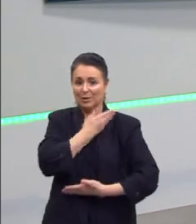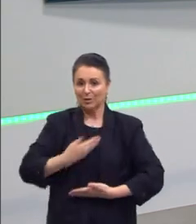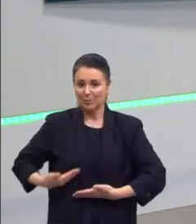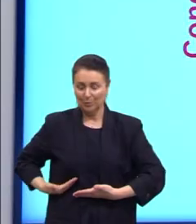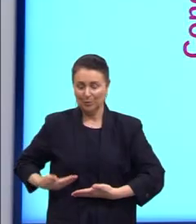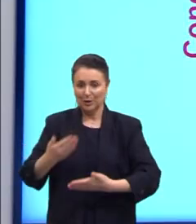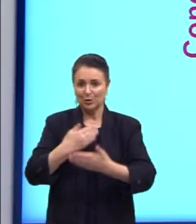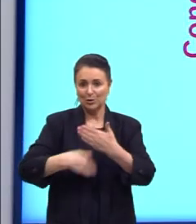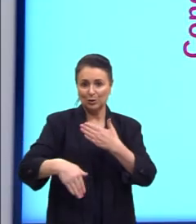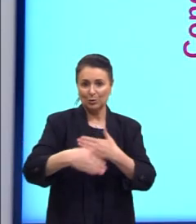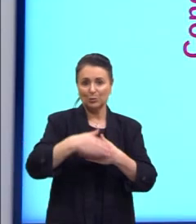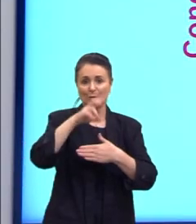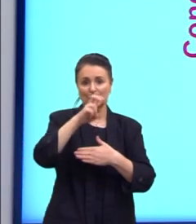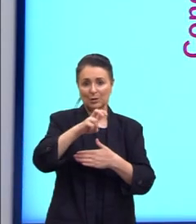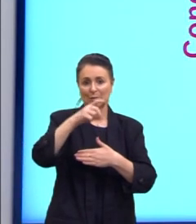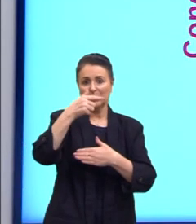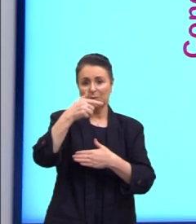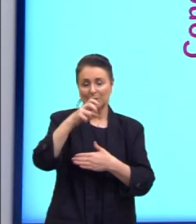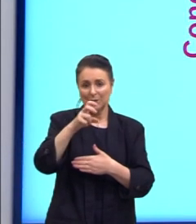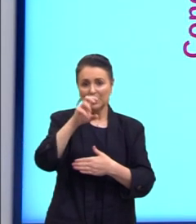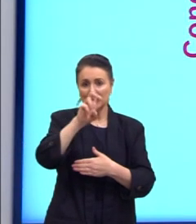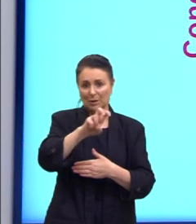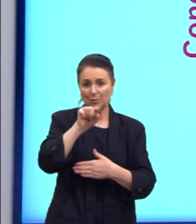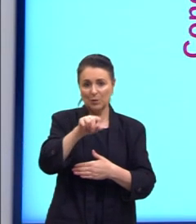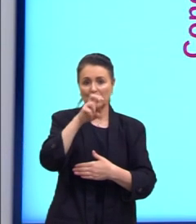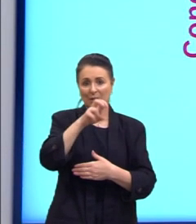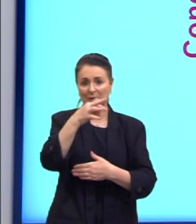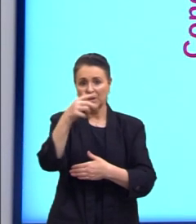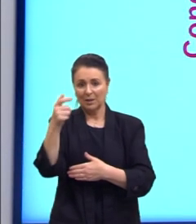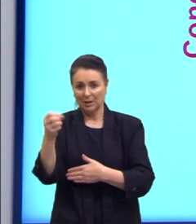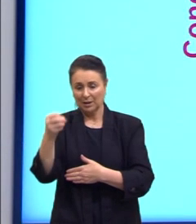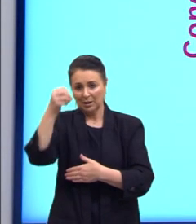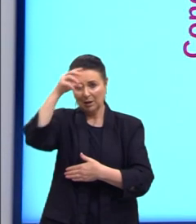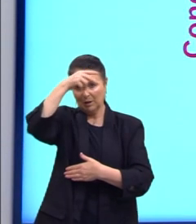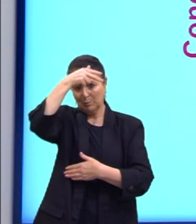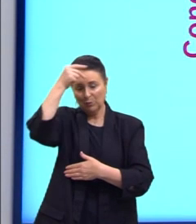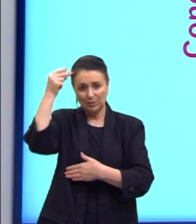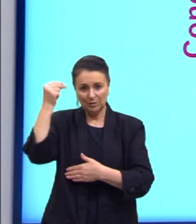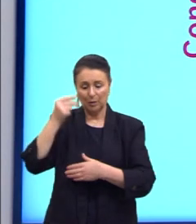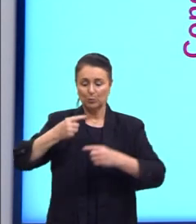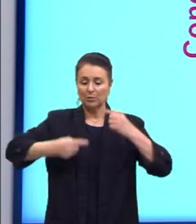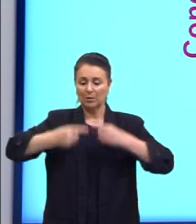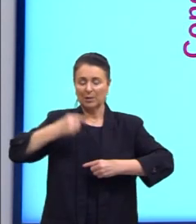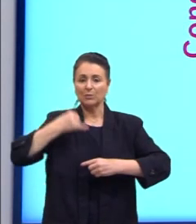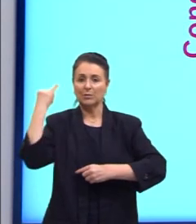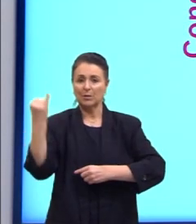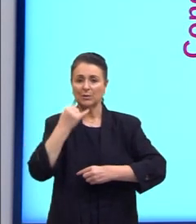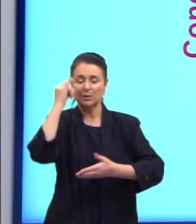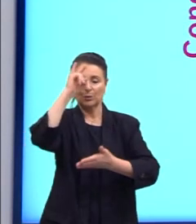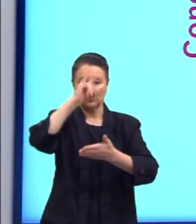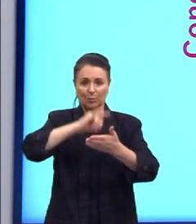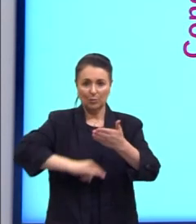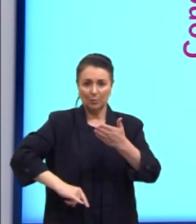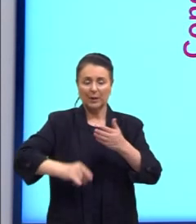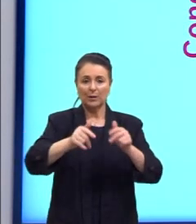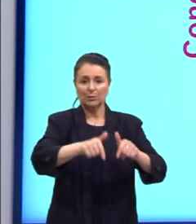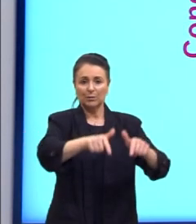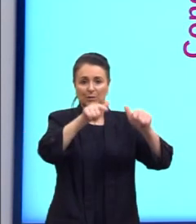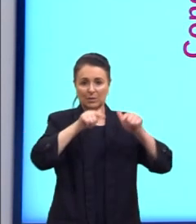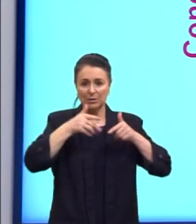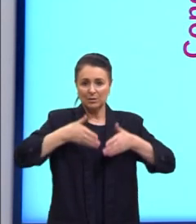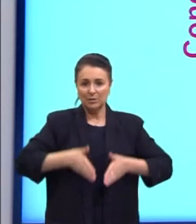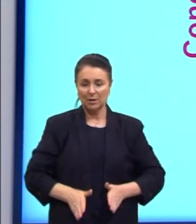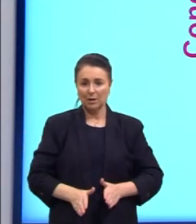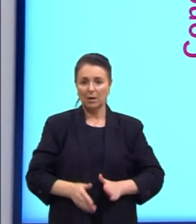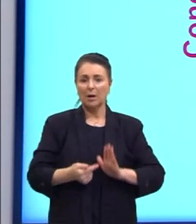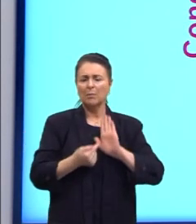todos os 5.570 municípios brasileiros debates acerca da importância do documento de registro civil para